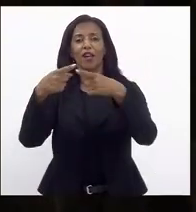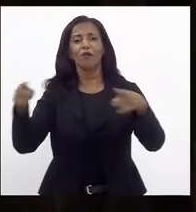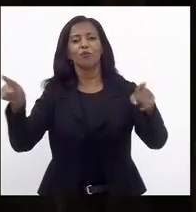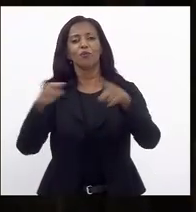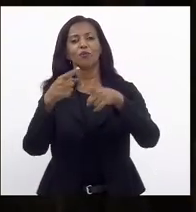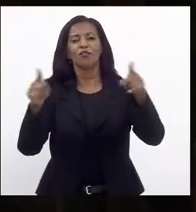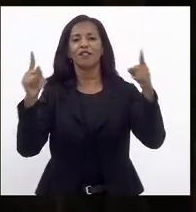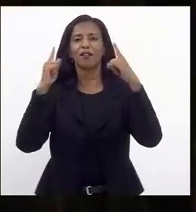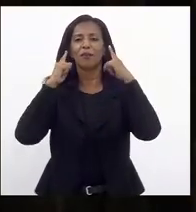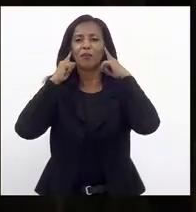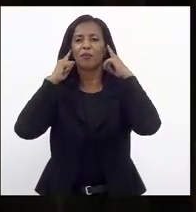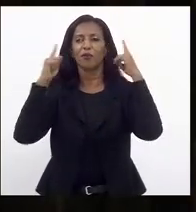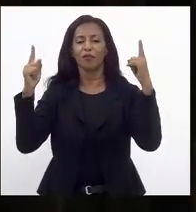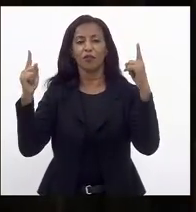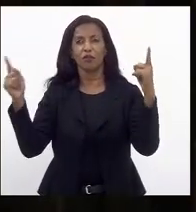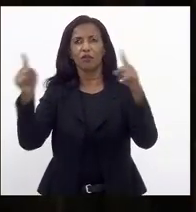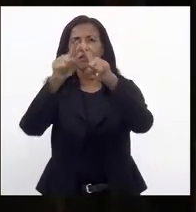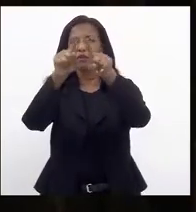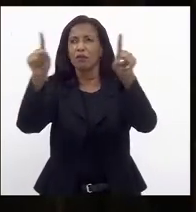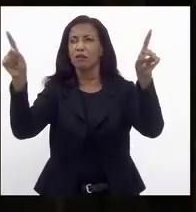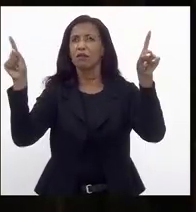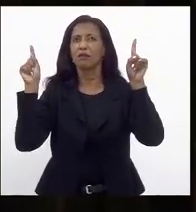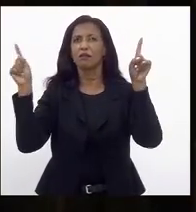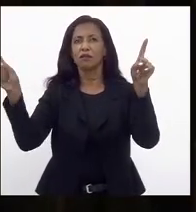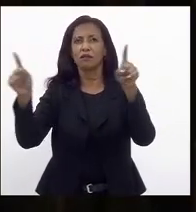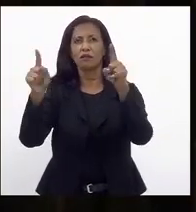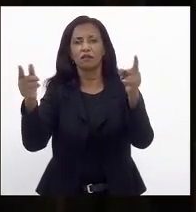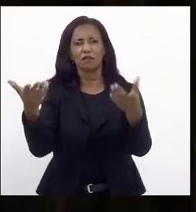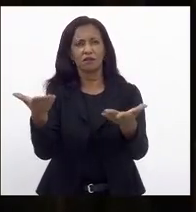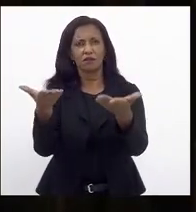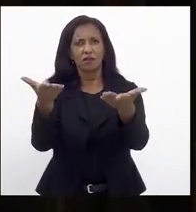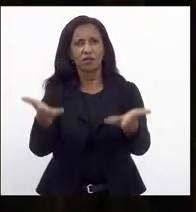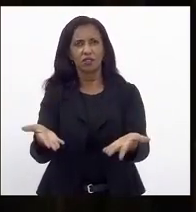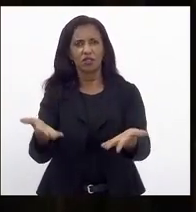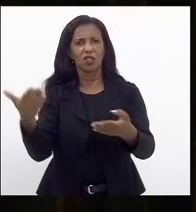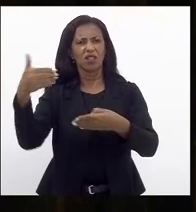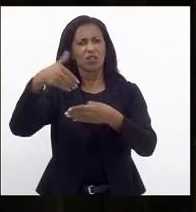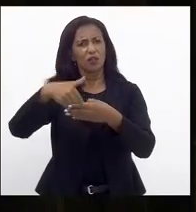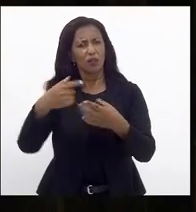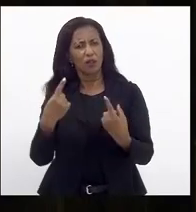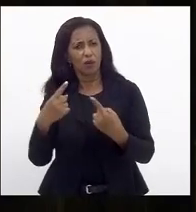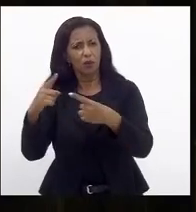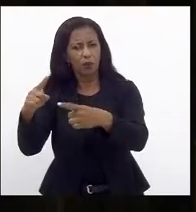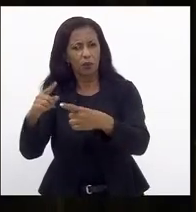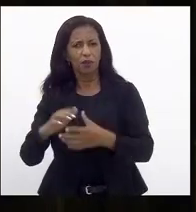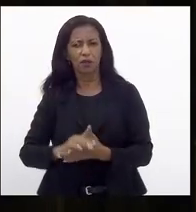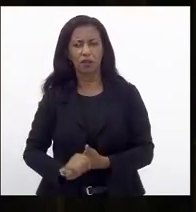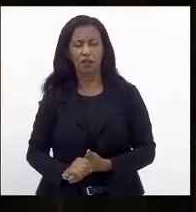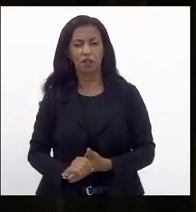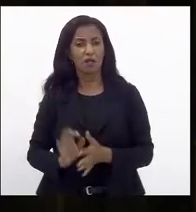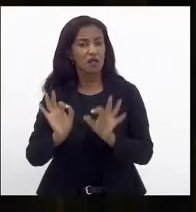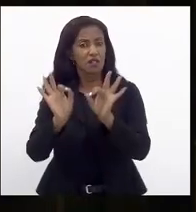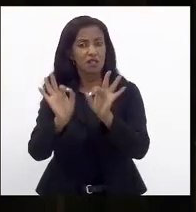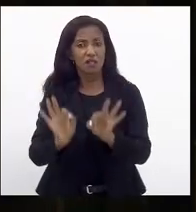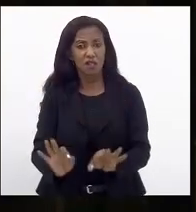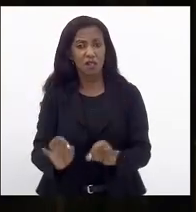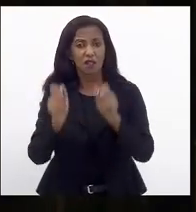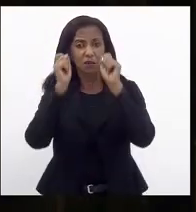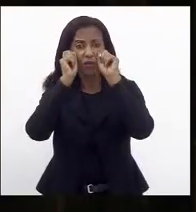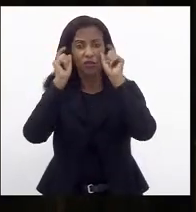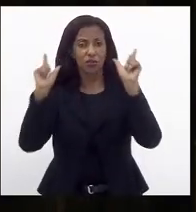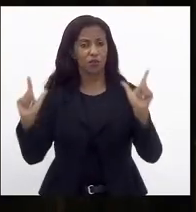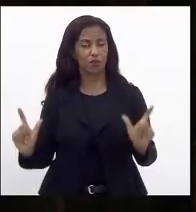para o meu ouvido vossa excelência assistam aqui que estiveram que votaram contra certamente